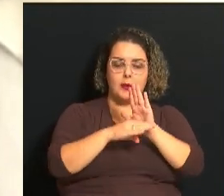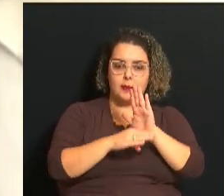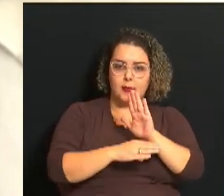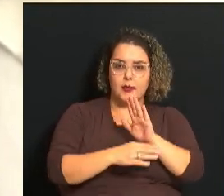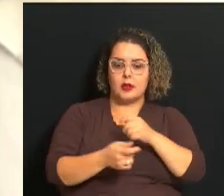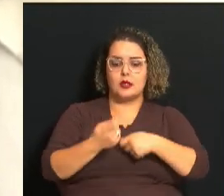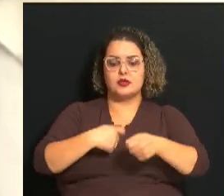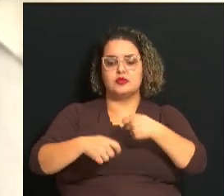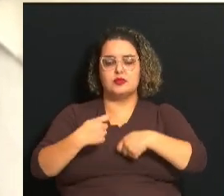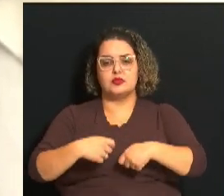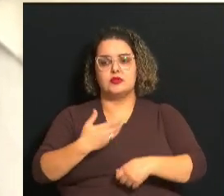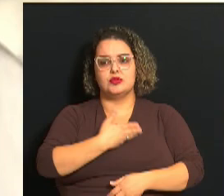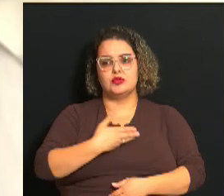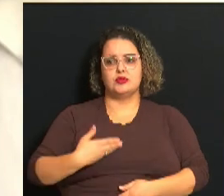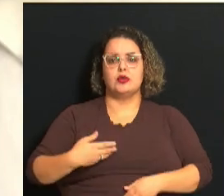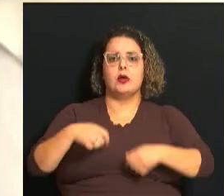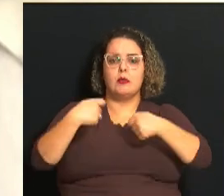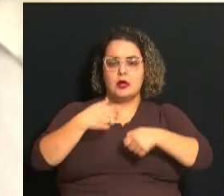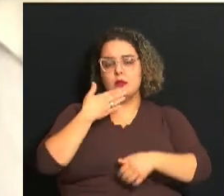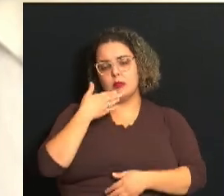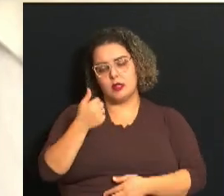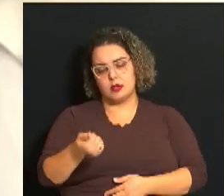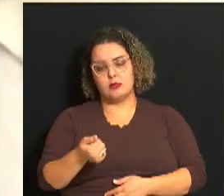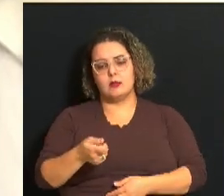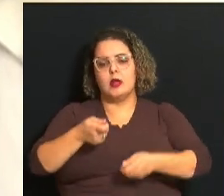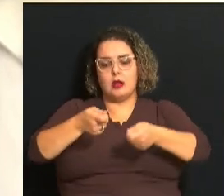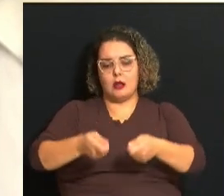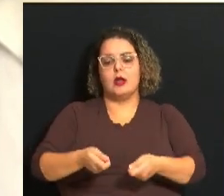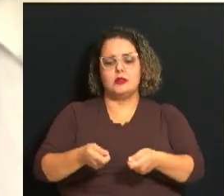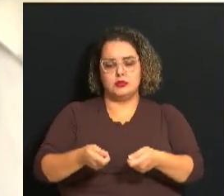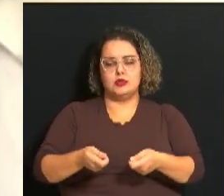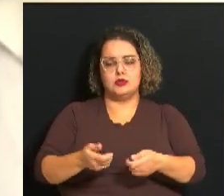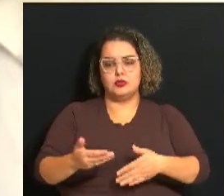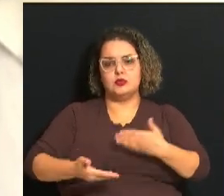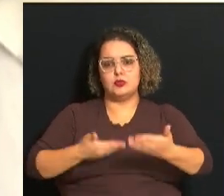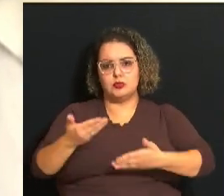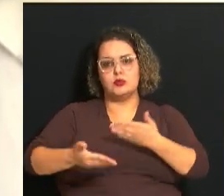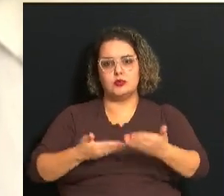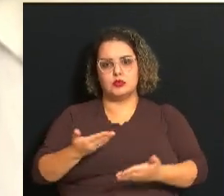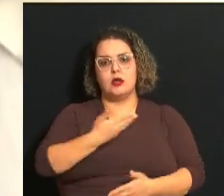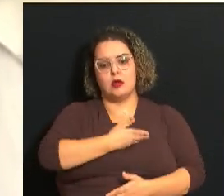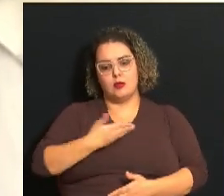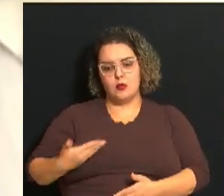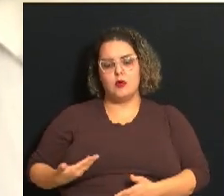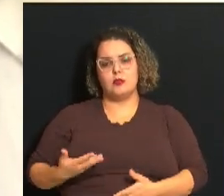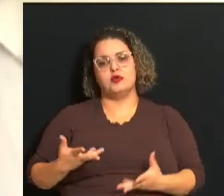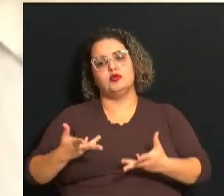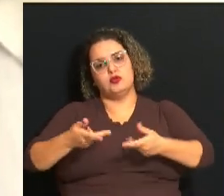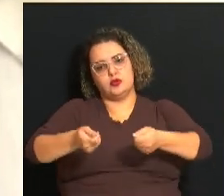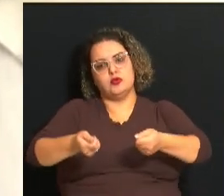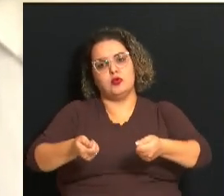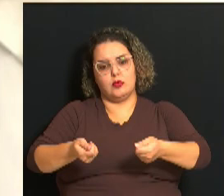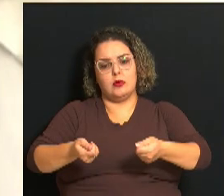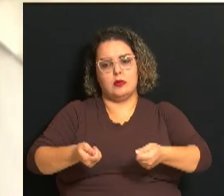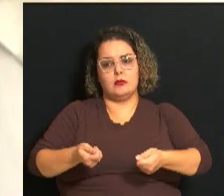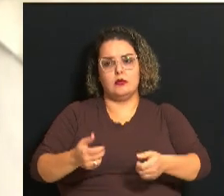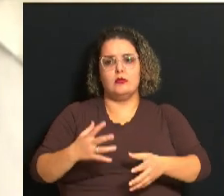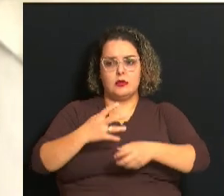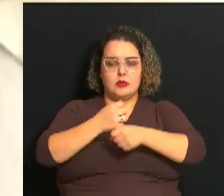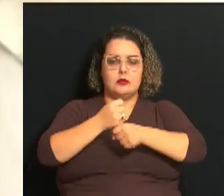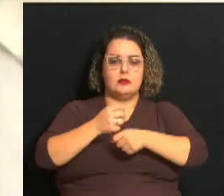administração pública do que ela tem que melhorar para poder garantir o serviço público e de qualidade e fortalecido para nossa população